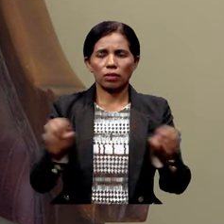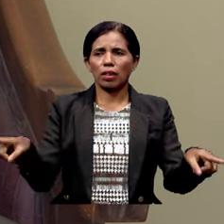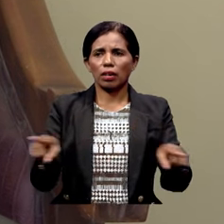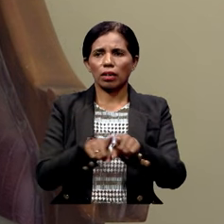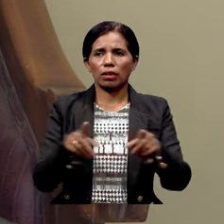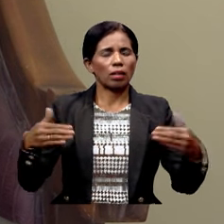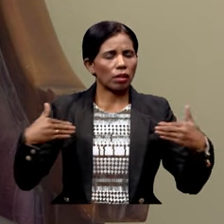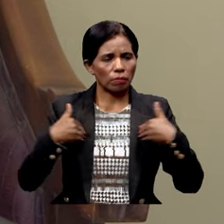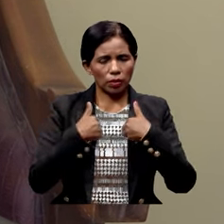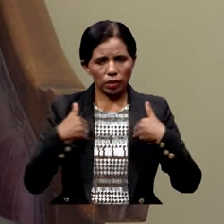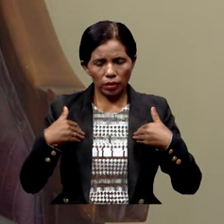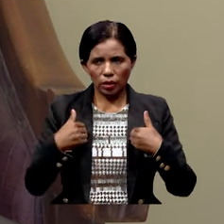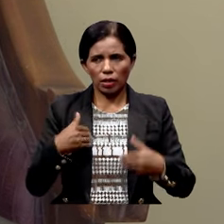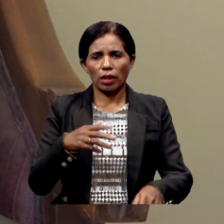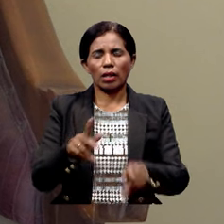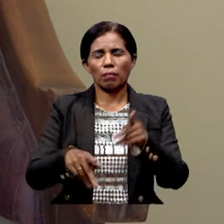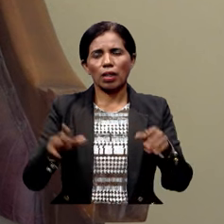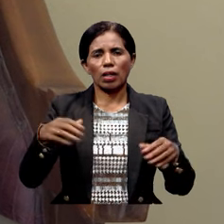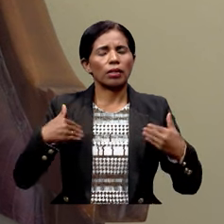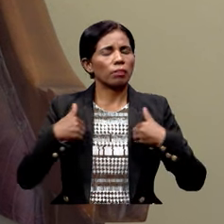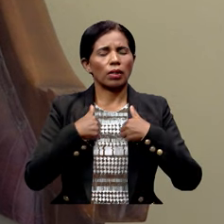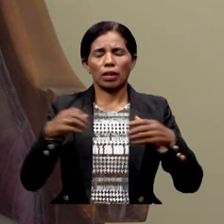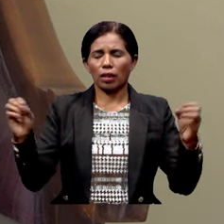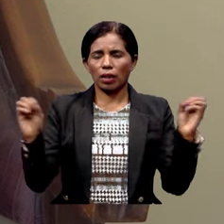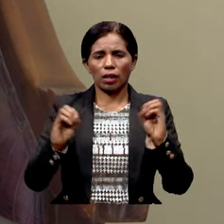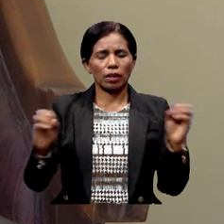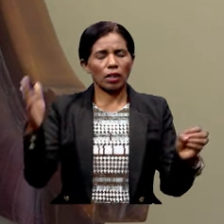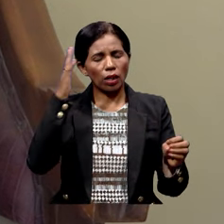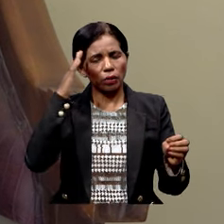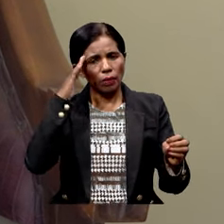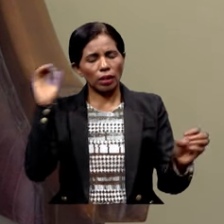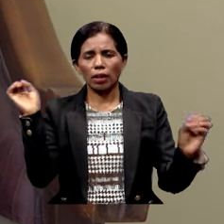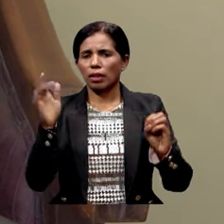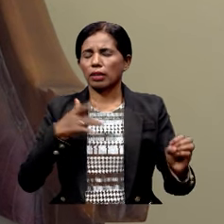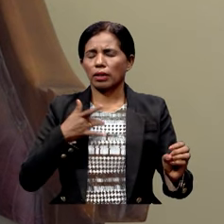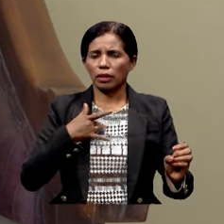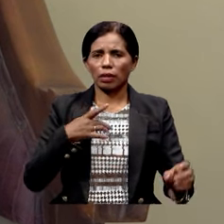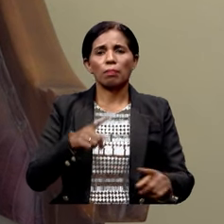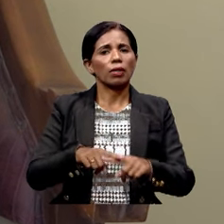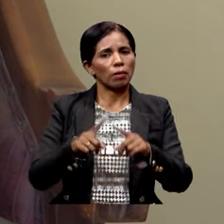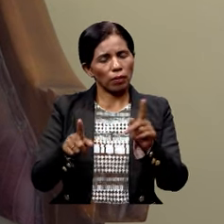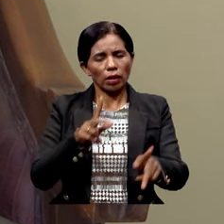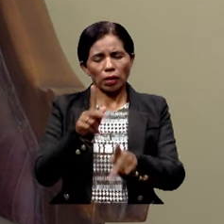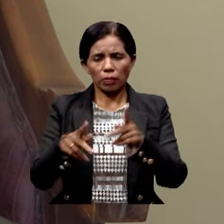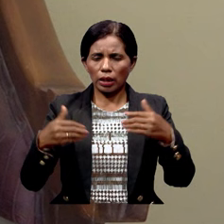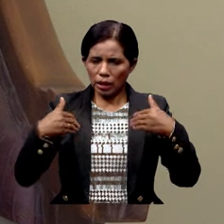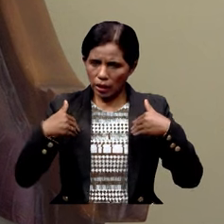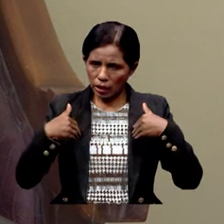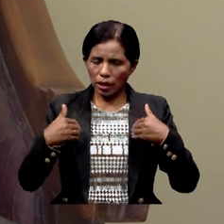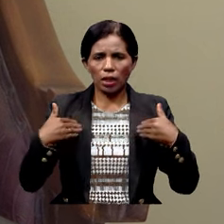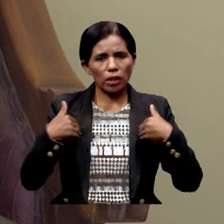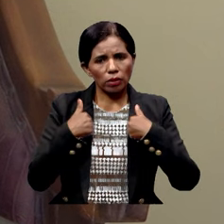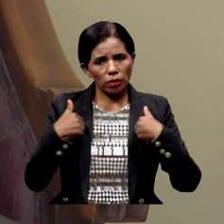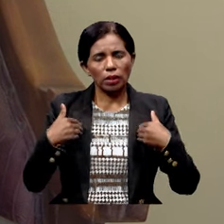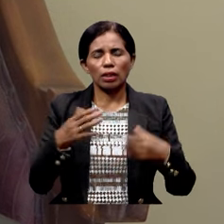sira. Animal sira é consenso, é racional. Mebe ita ema ne, ema racional. Los ema irracional